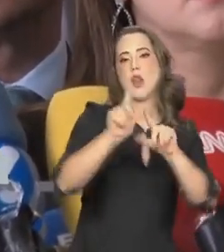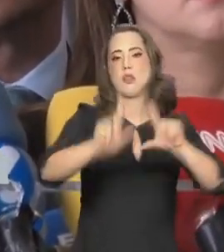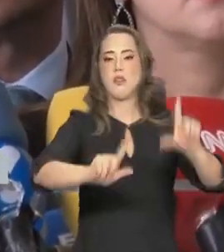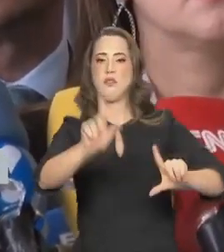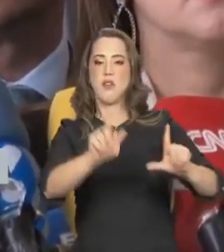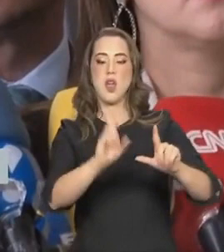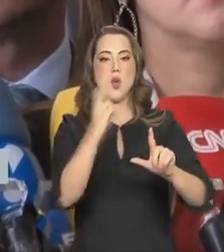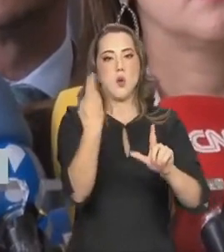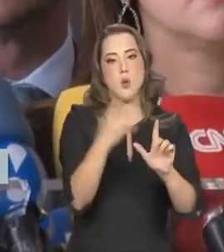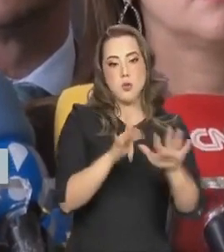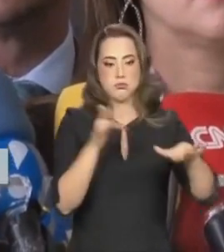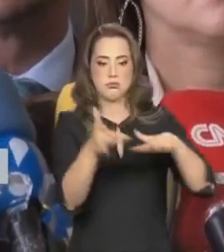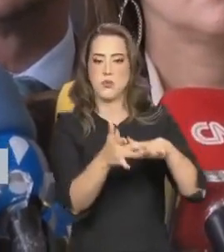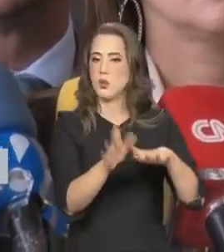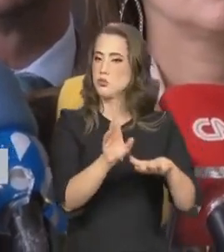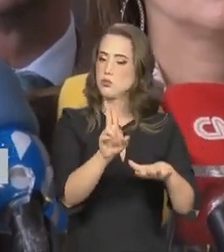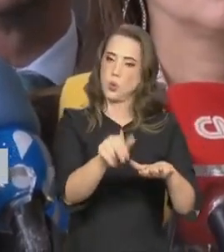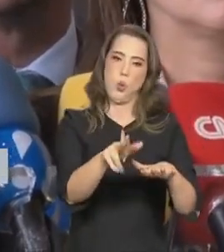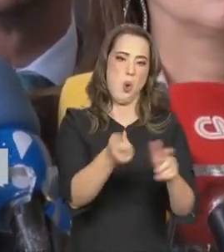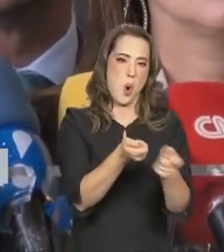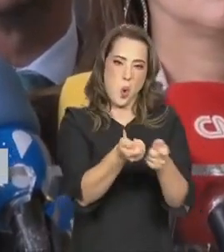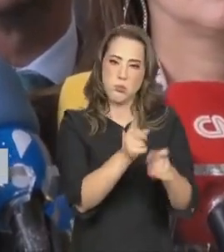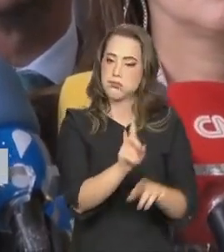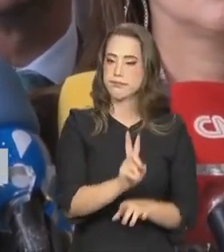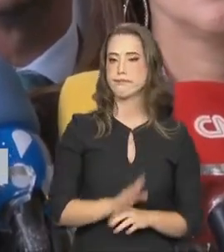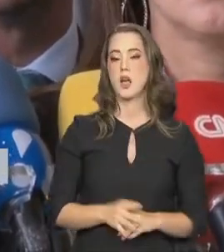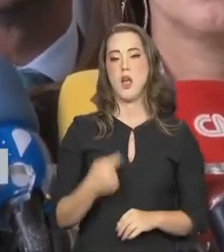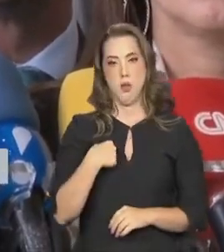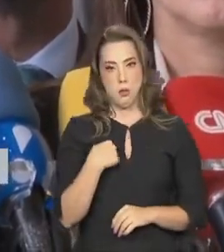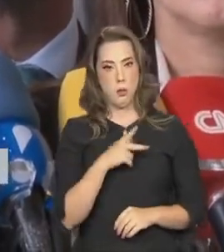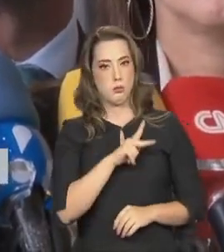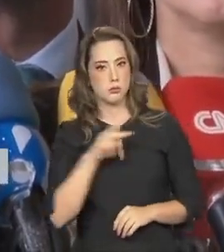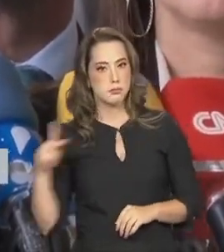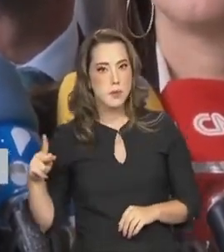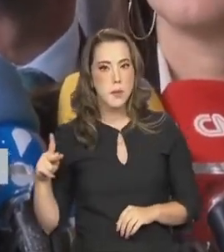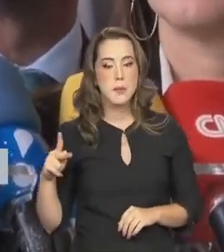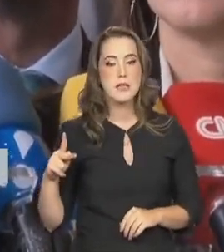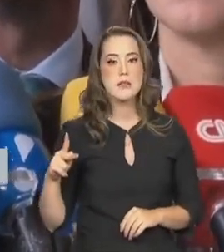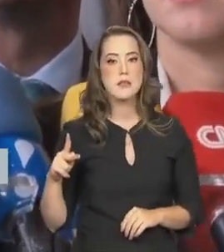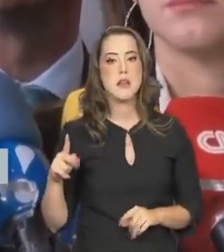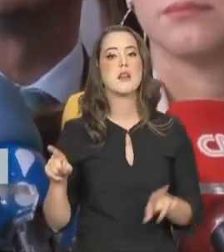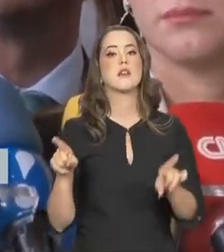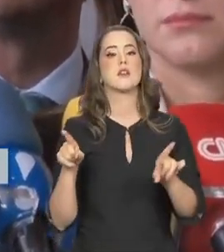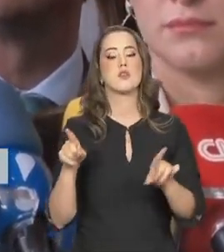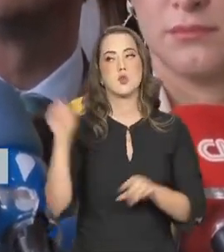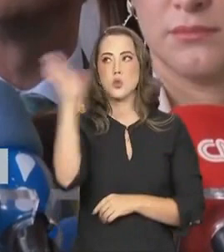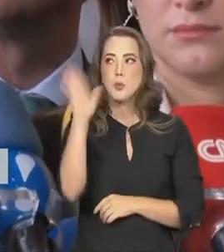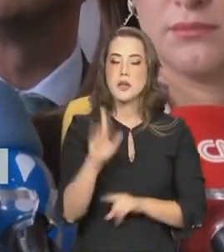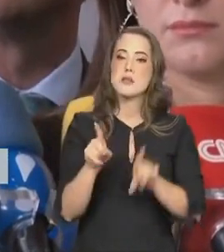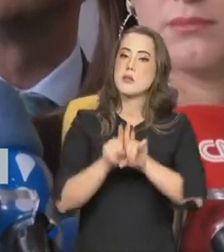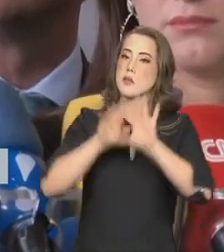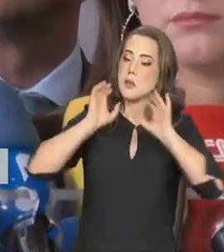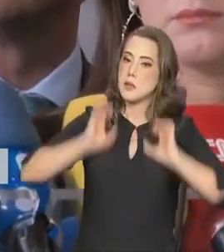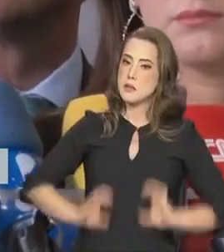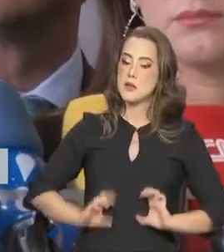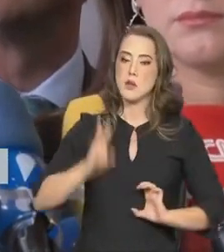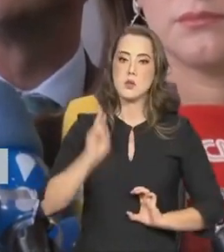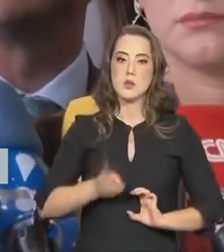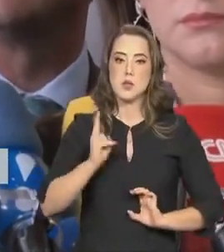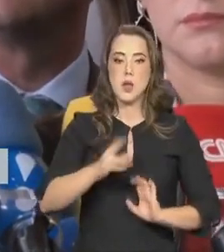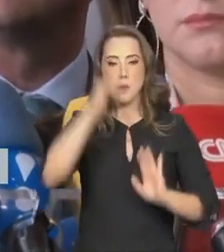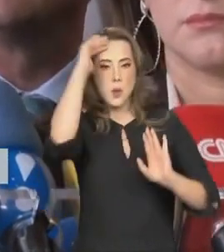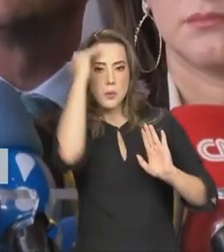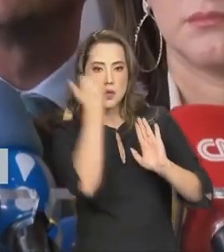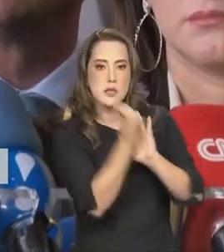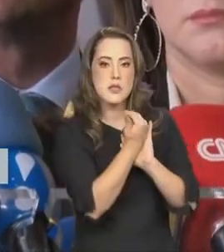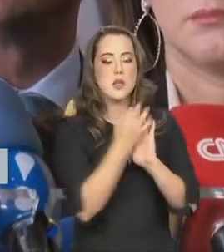sociais. Enquanto presidente da República e cidadão, continuarei cumprindo todos os